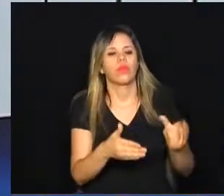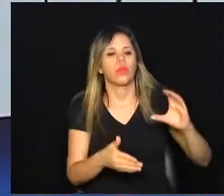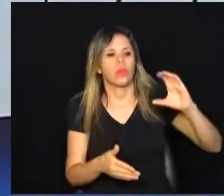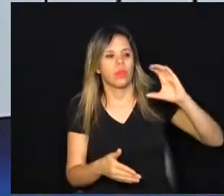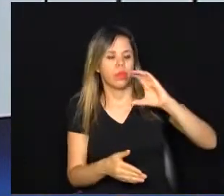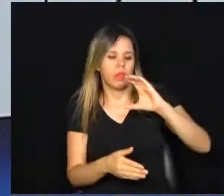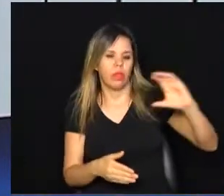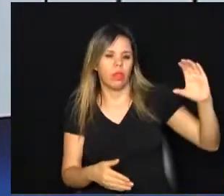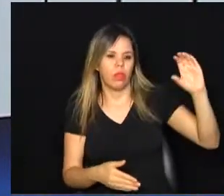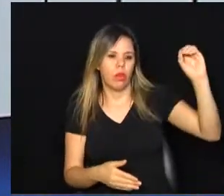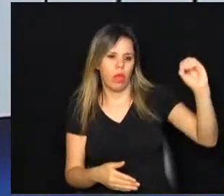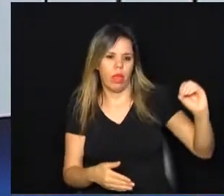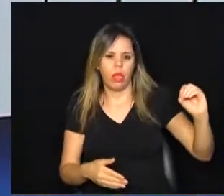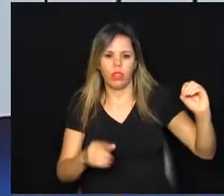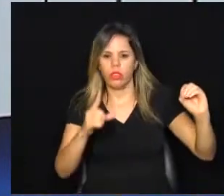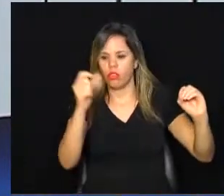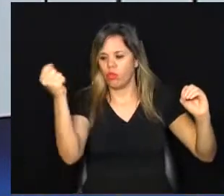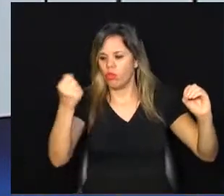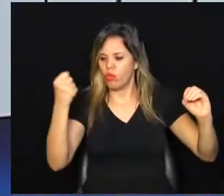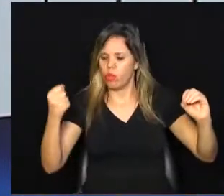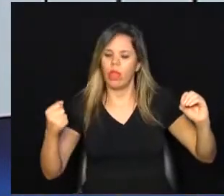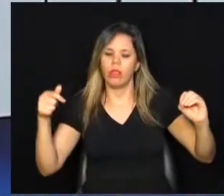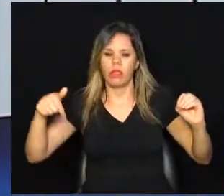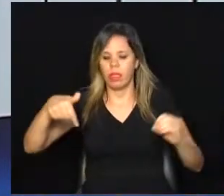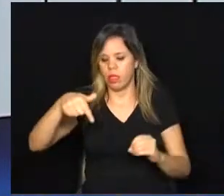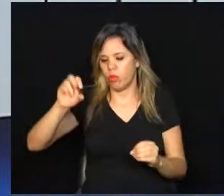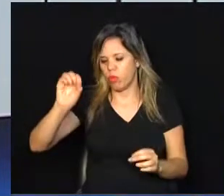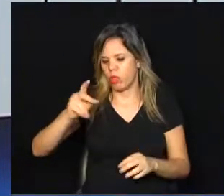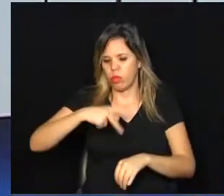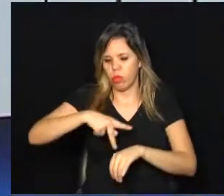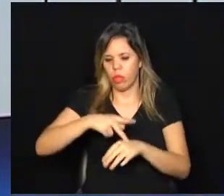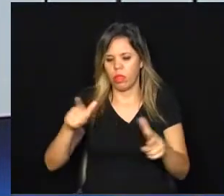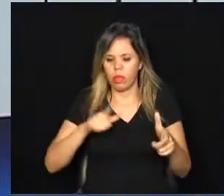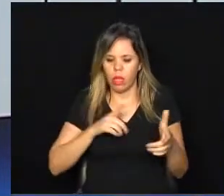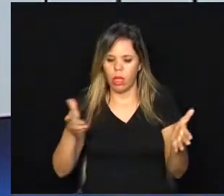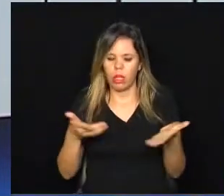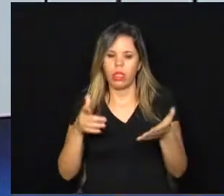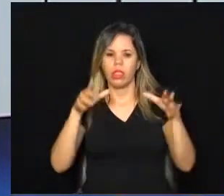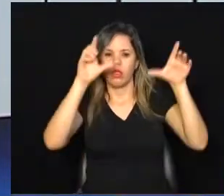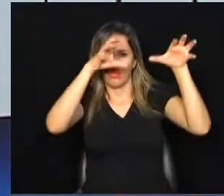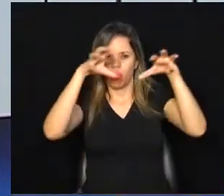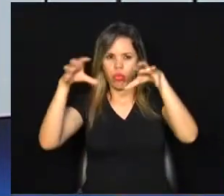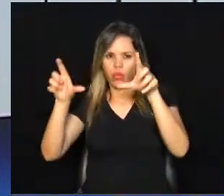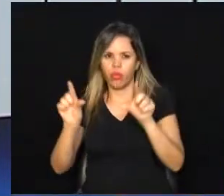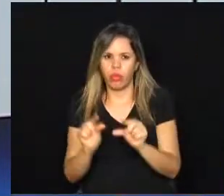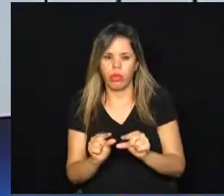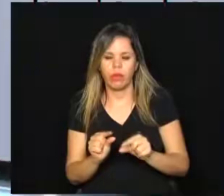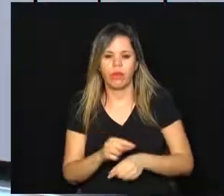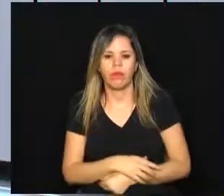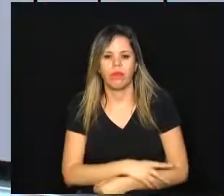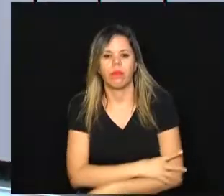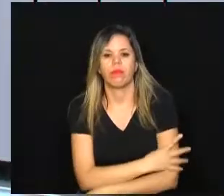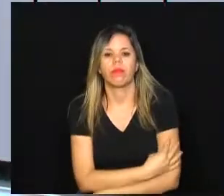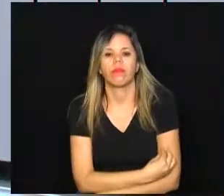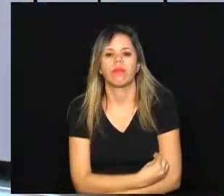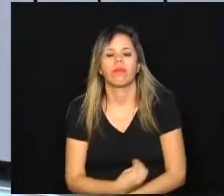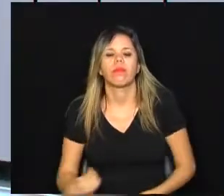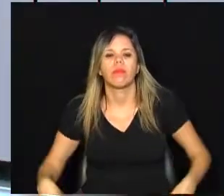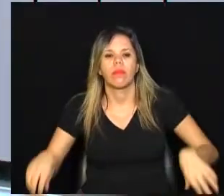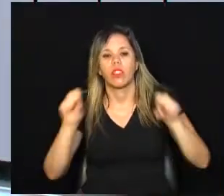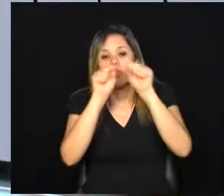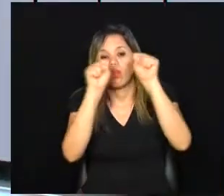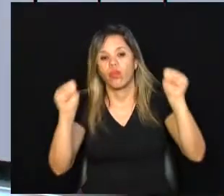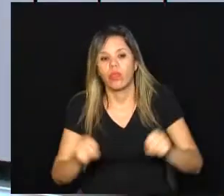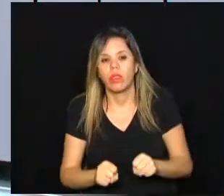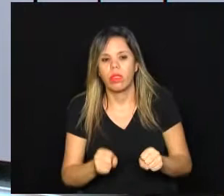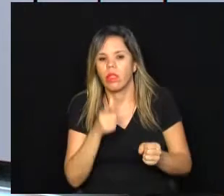Sudeste, 70% do país estão aqui e tem essa diminuição da chuva. Então, além do sistema Cantareira,